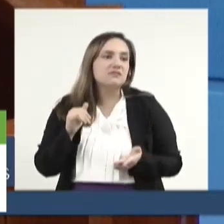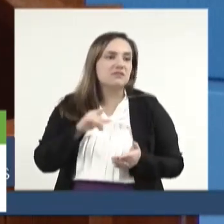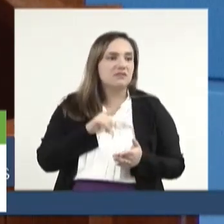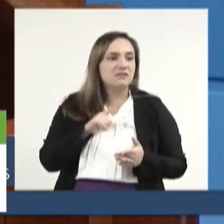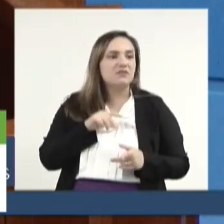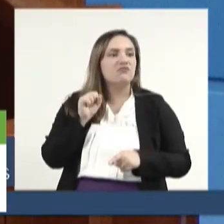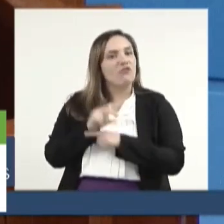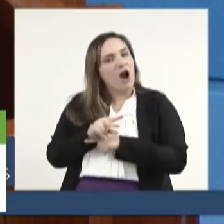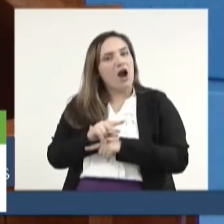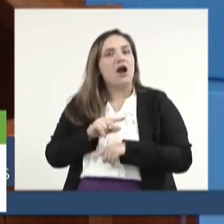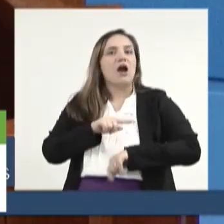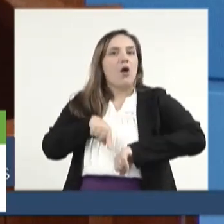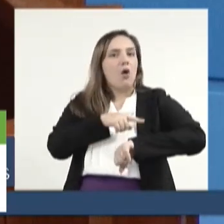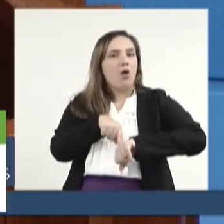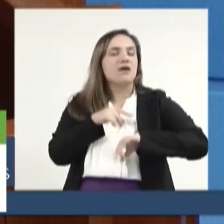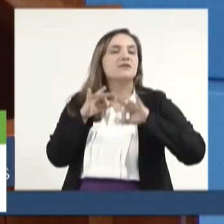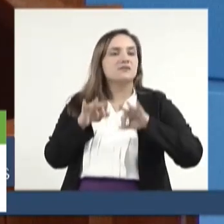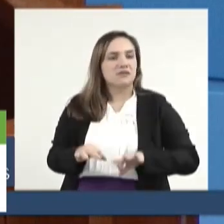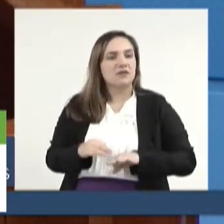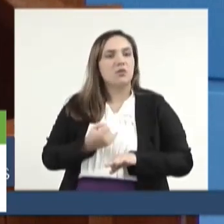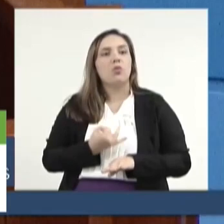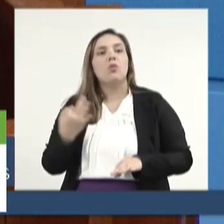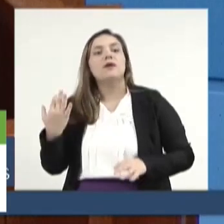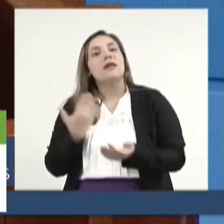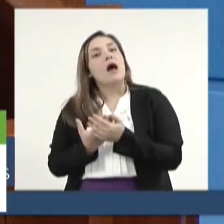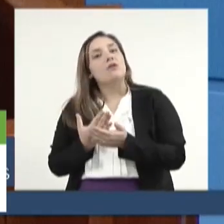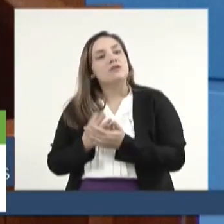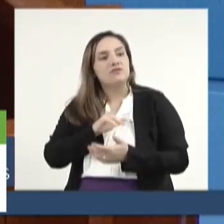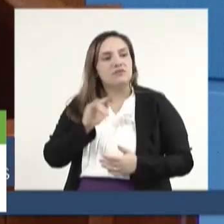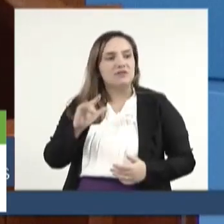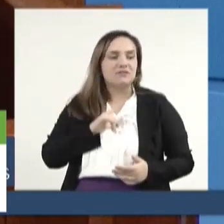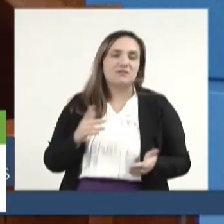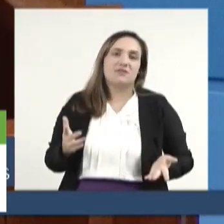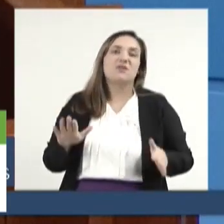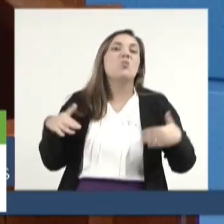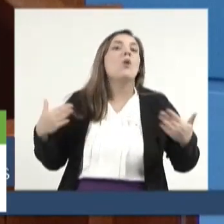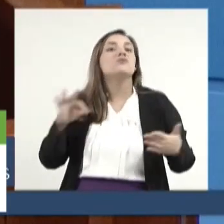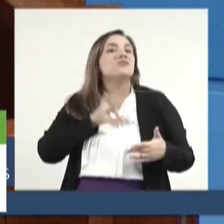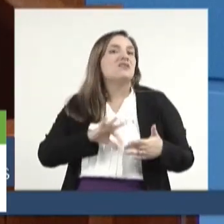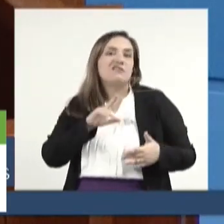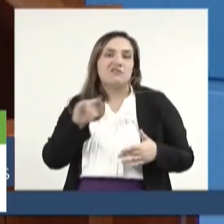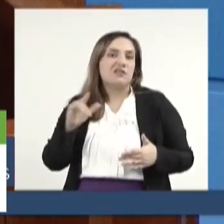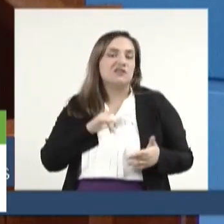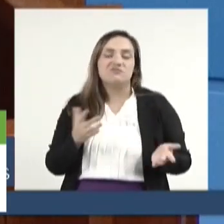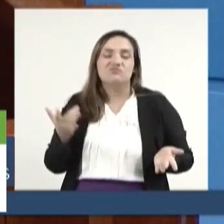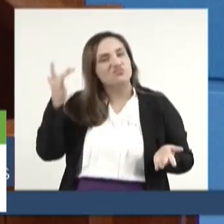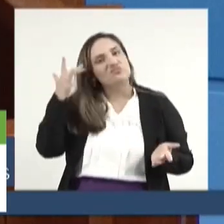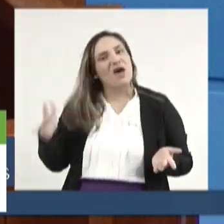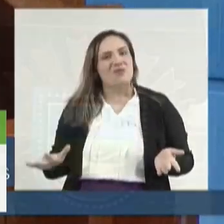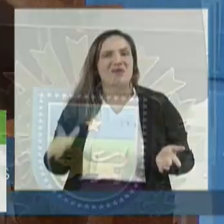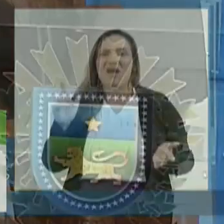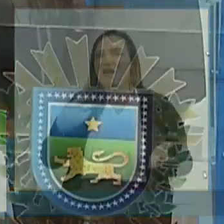carga horária fechada, quantidade de aulas que vão pegar e realmente qual é o salário que vai ter no próximo ano.